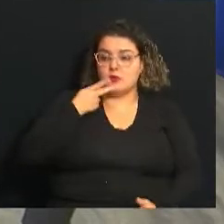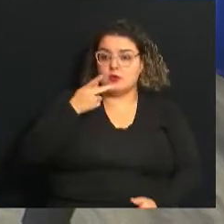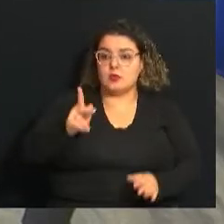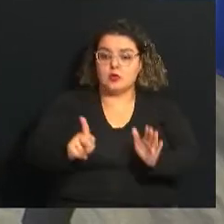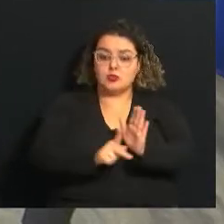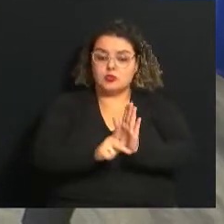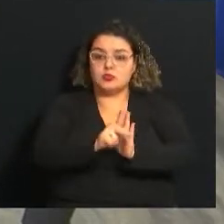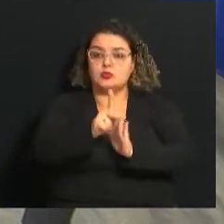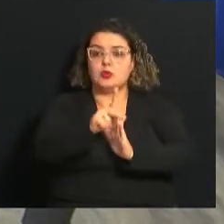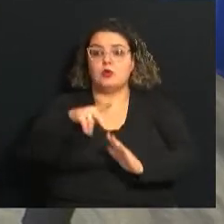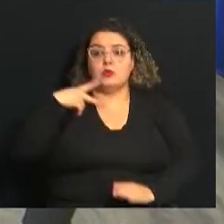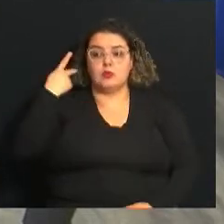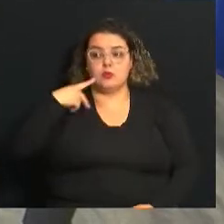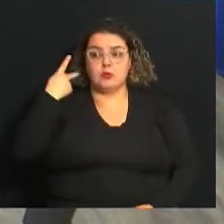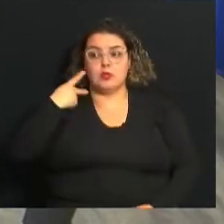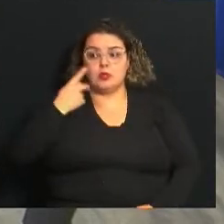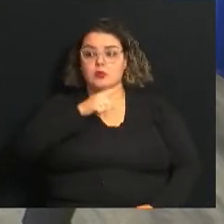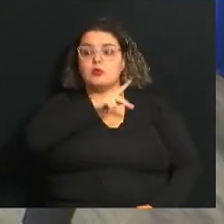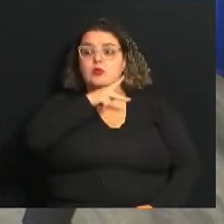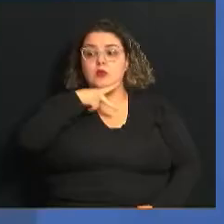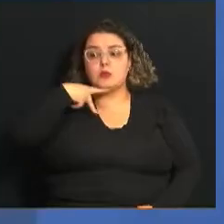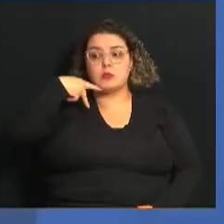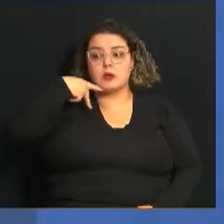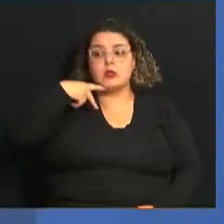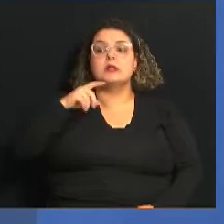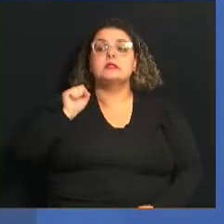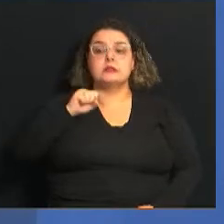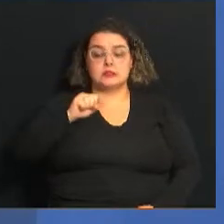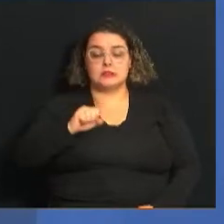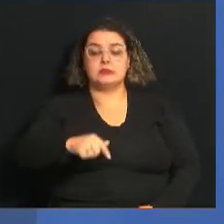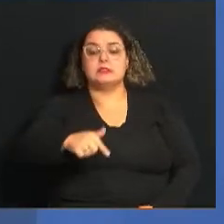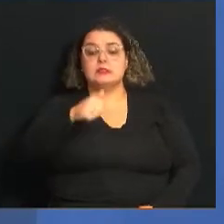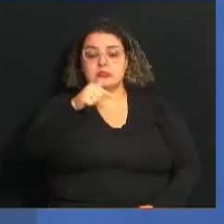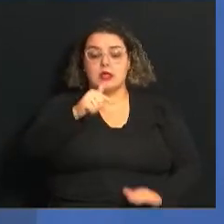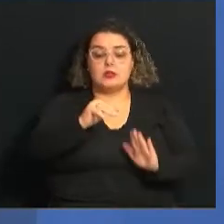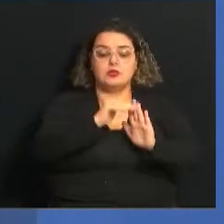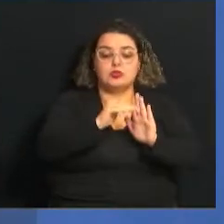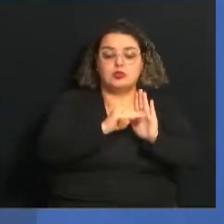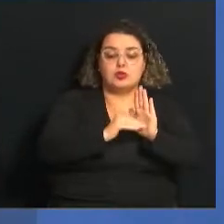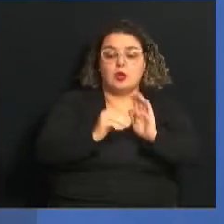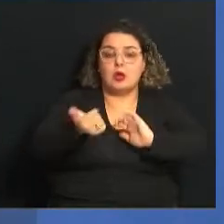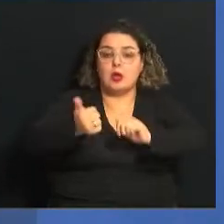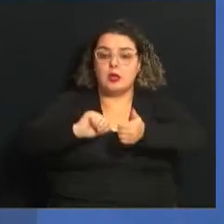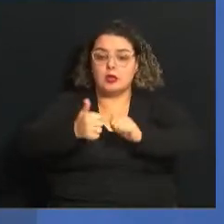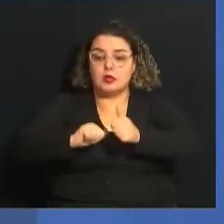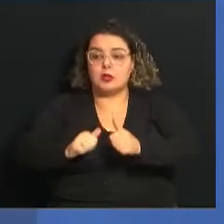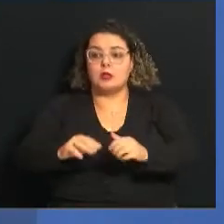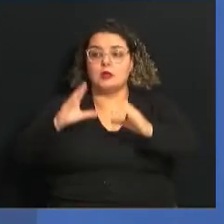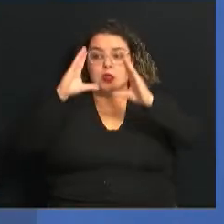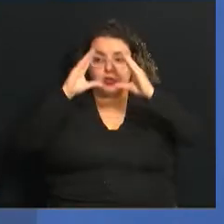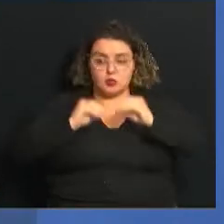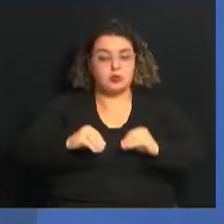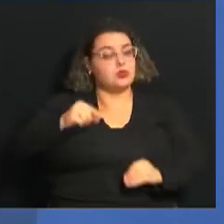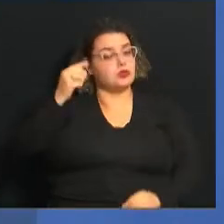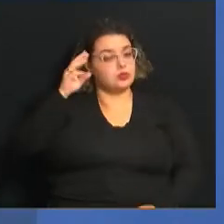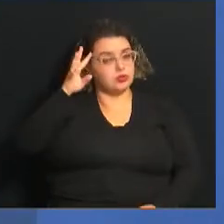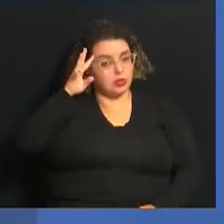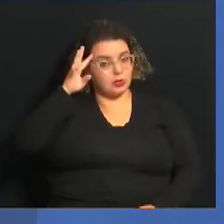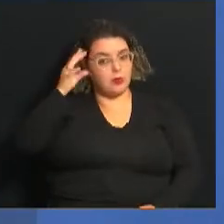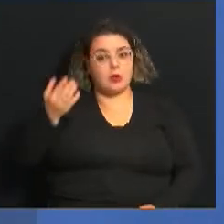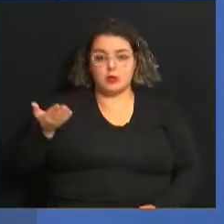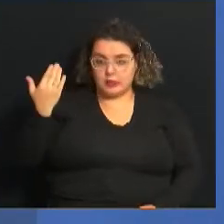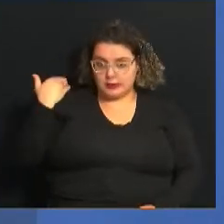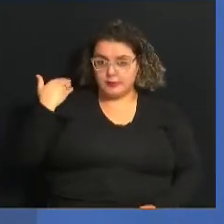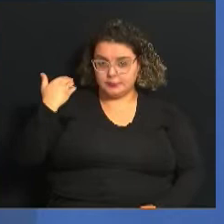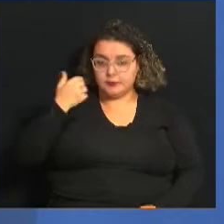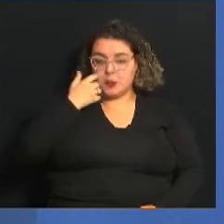autoria do vereador Permínio Monteiro. Sim, 7 projetos foram analisados na noite desta quarta-feira. E entre eles foi